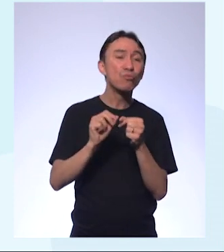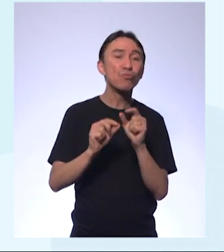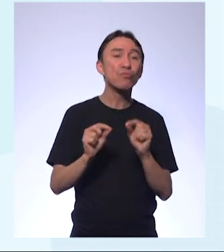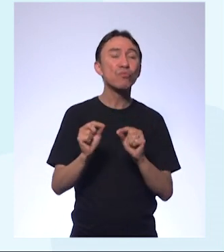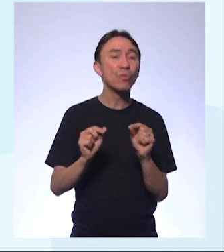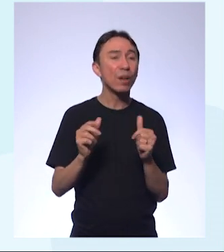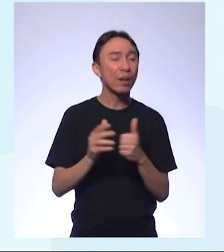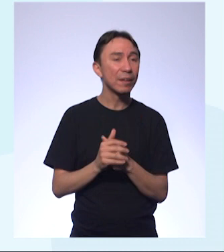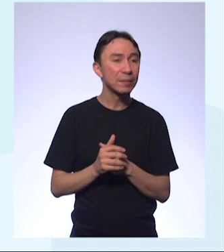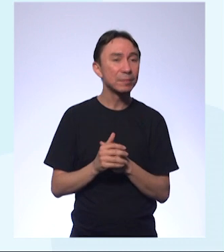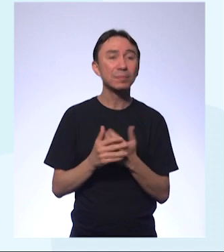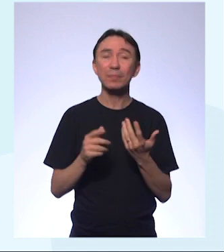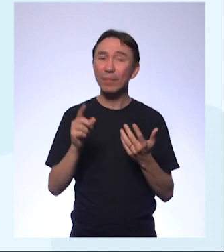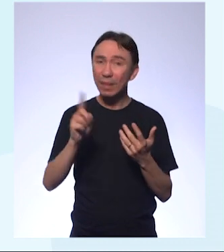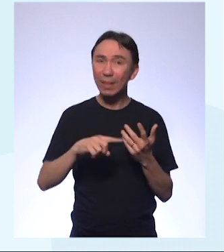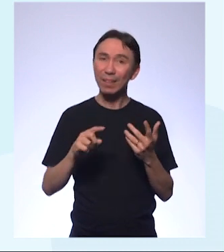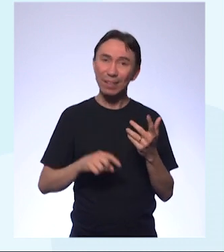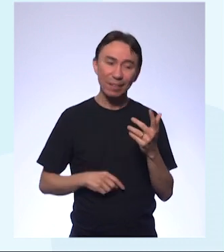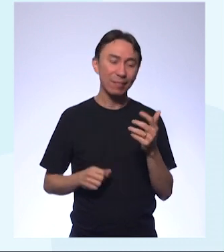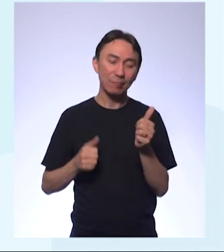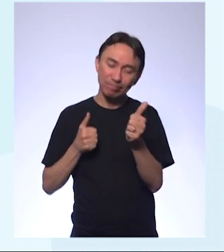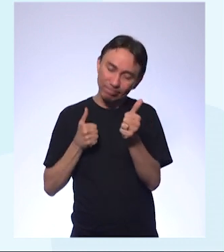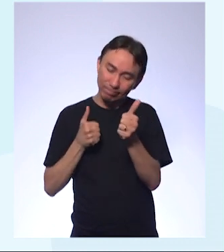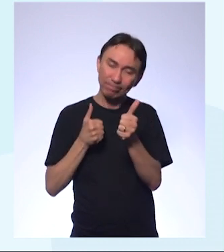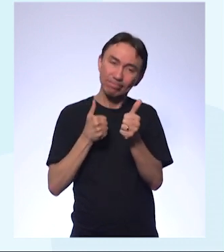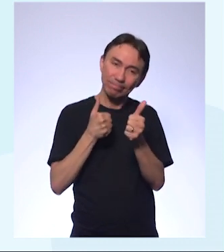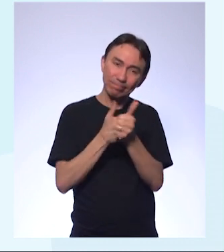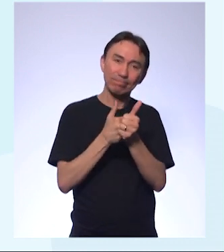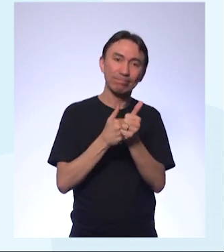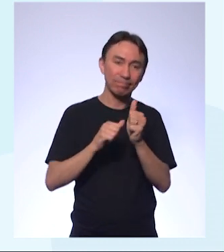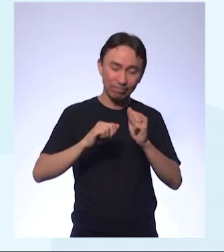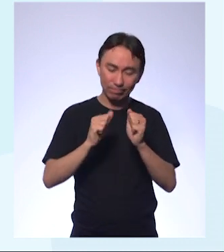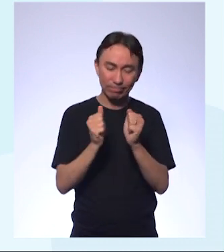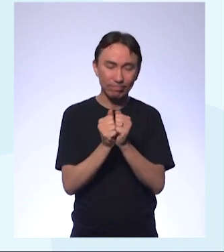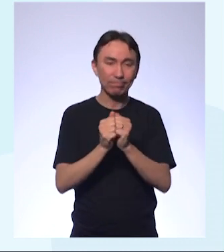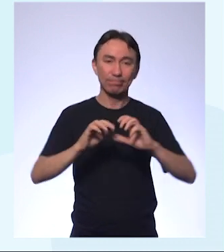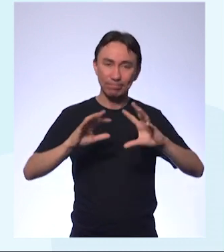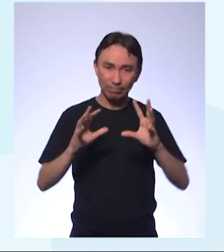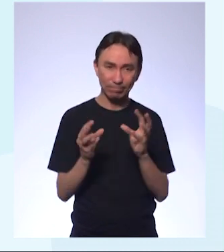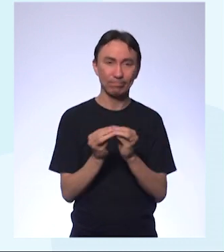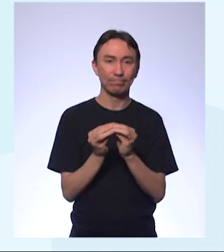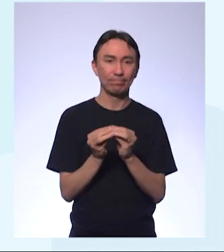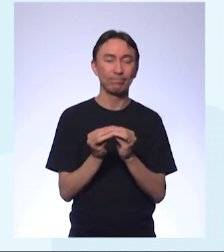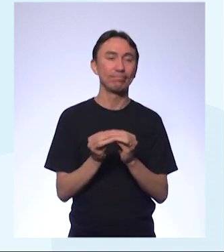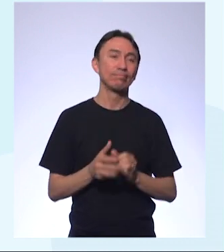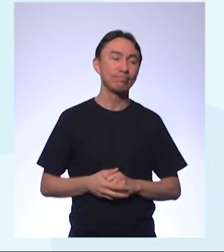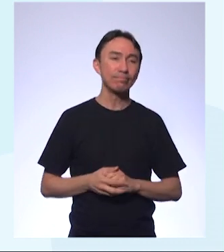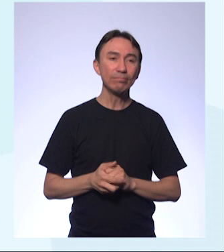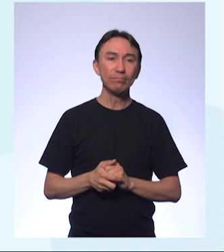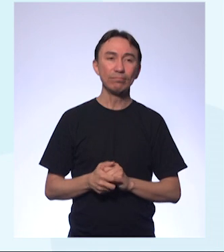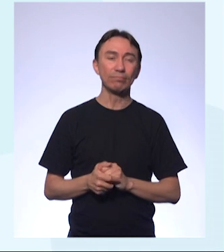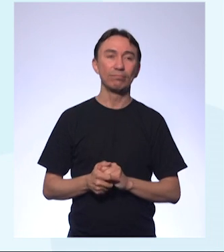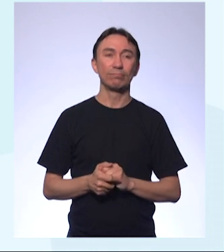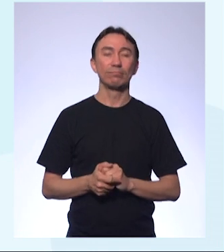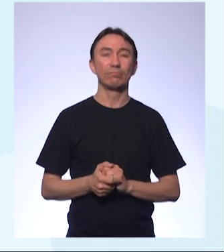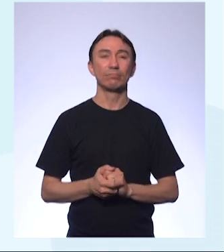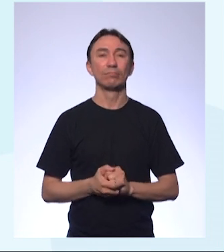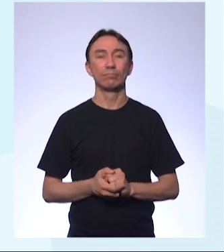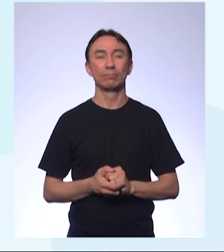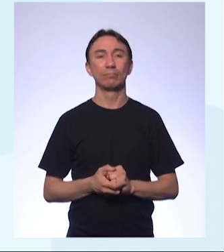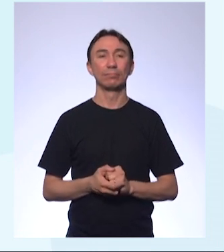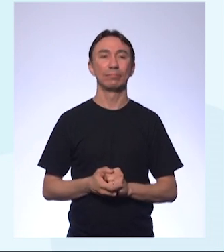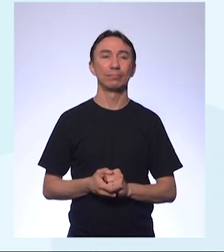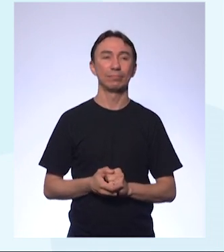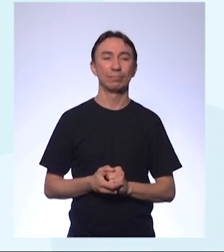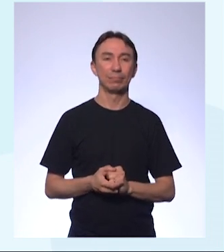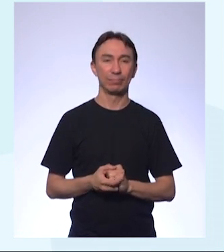essa aproximação, né, de toda a fita, essa condensação da fita. Então, a gente